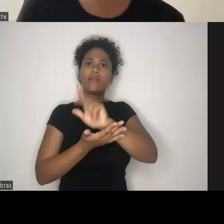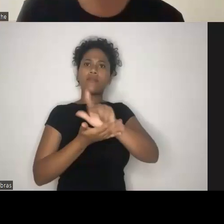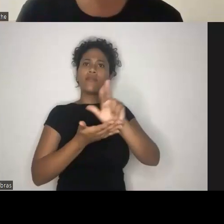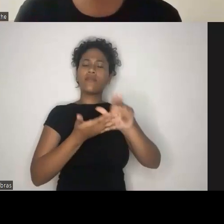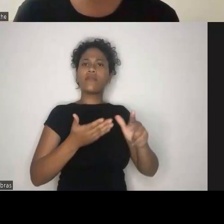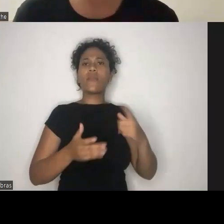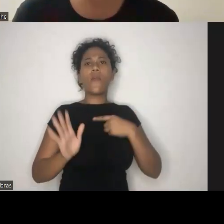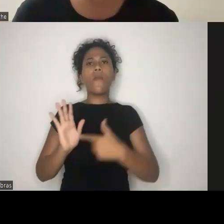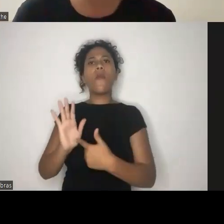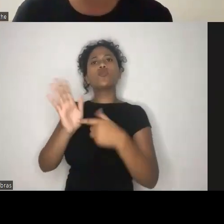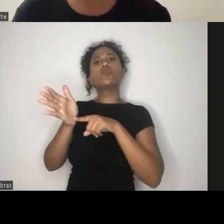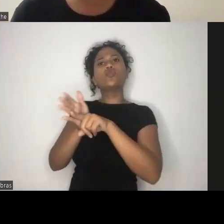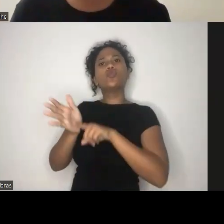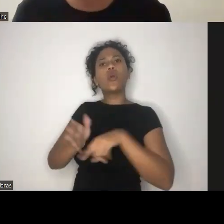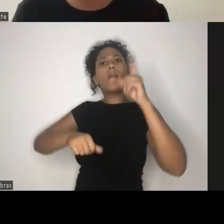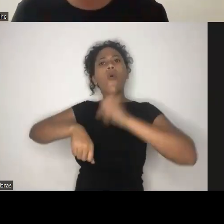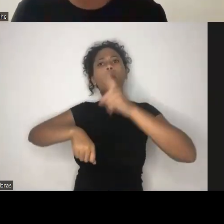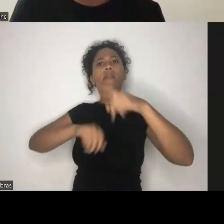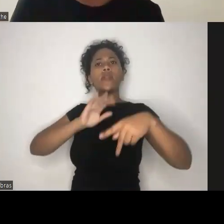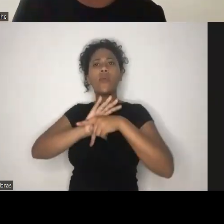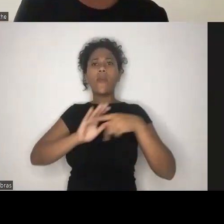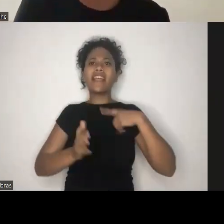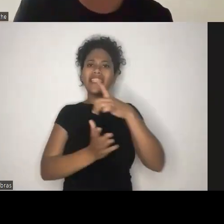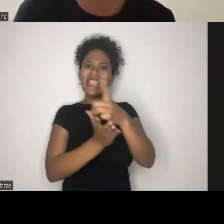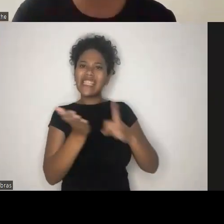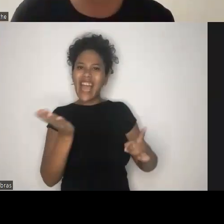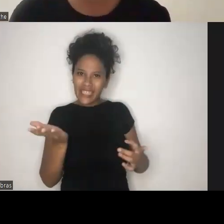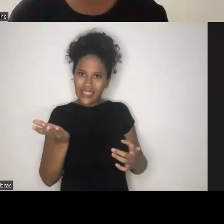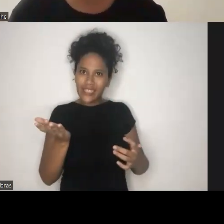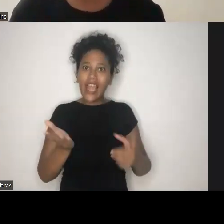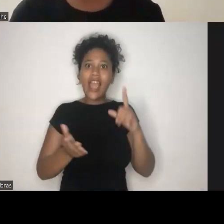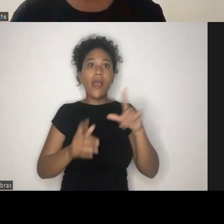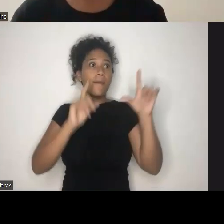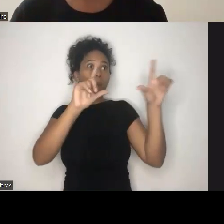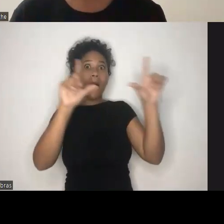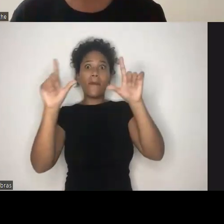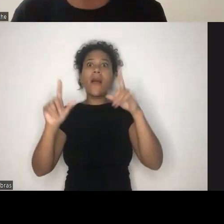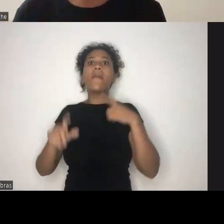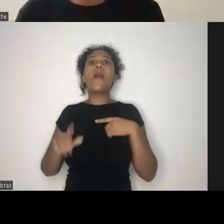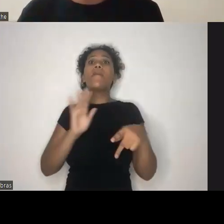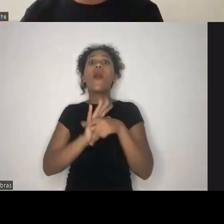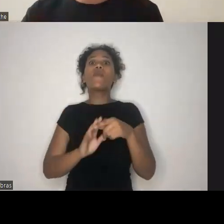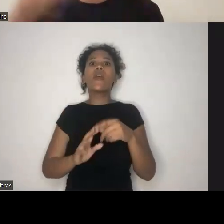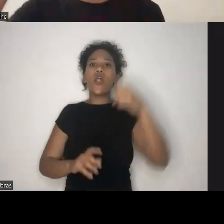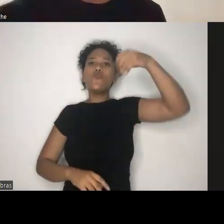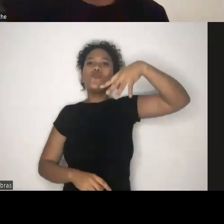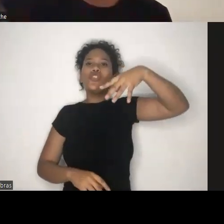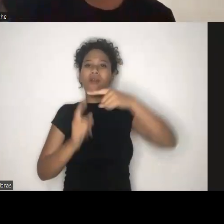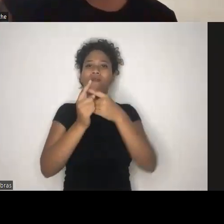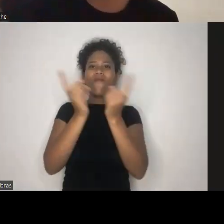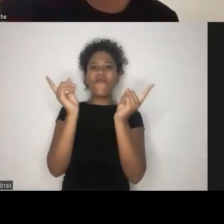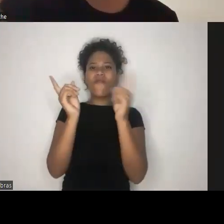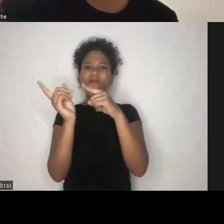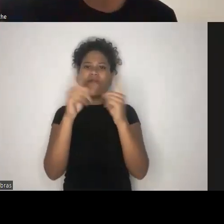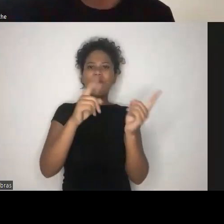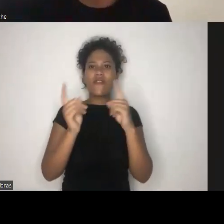um estudo de momentos do Stage design né são climas de Light design de uma apresentação que vai ter por exemplo